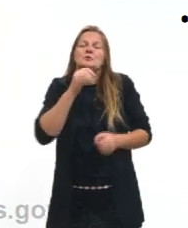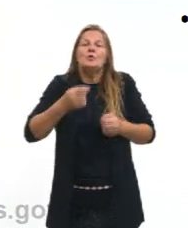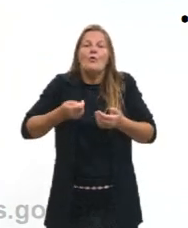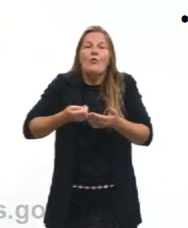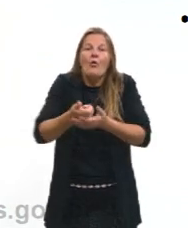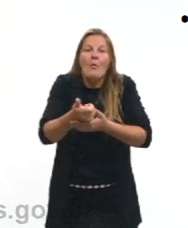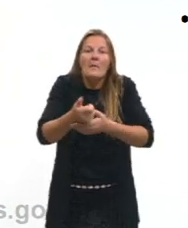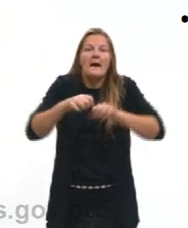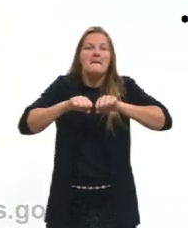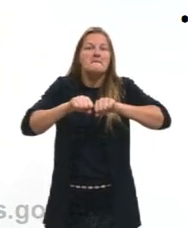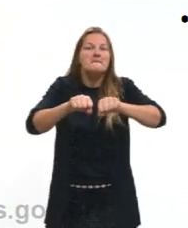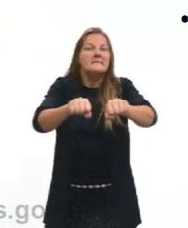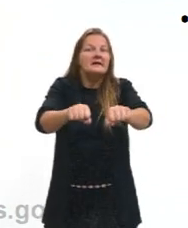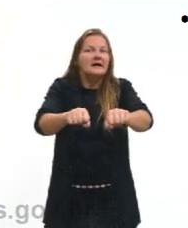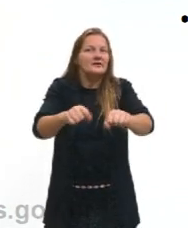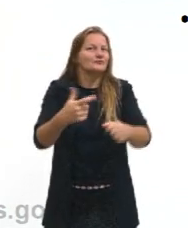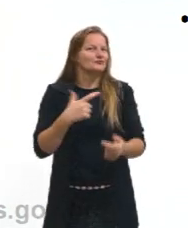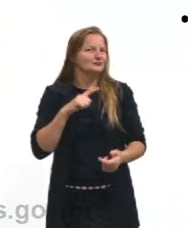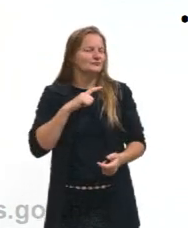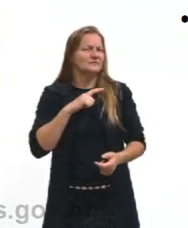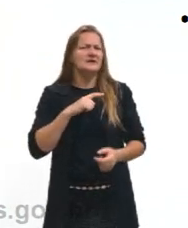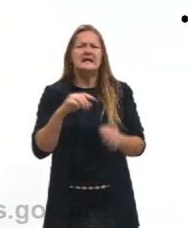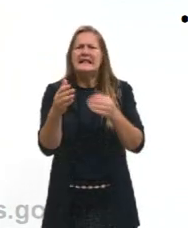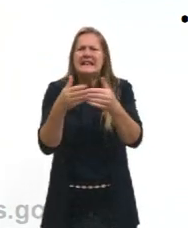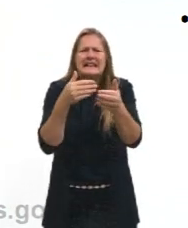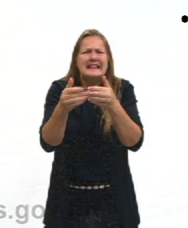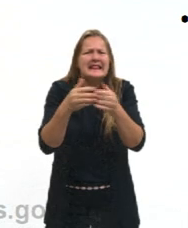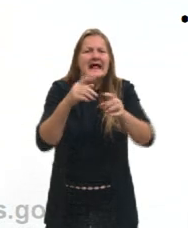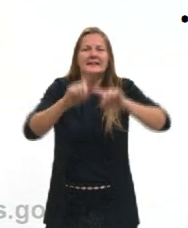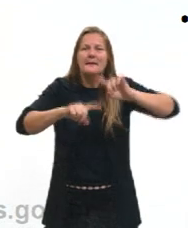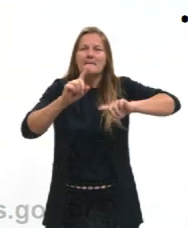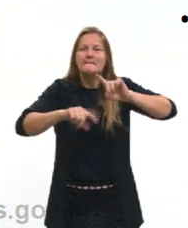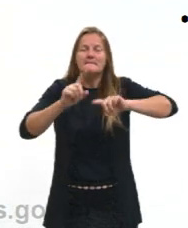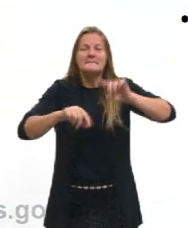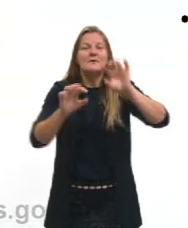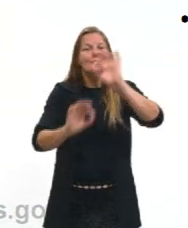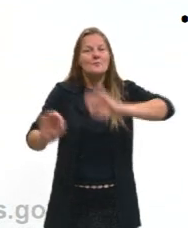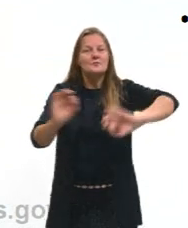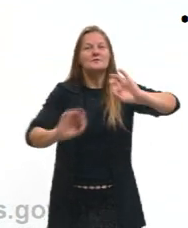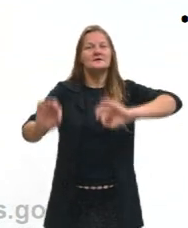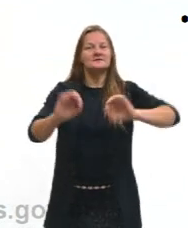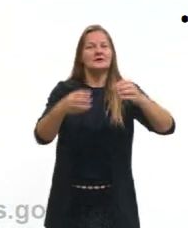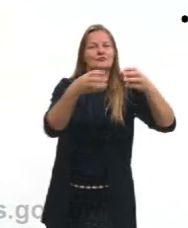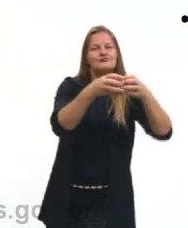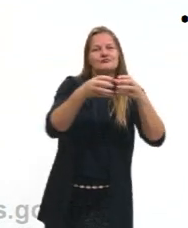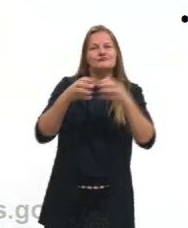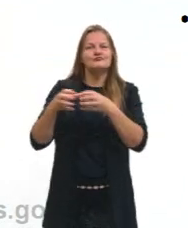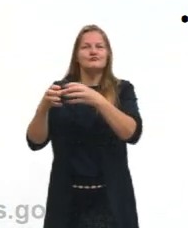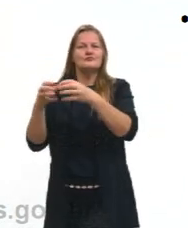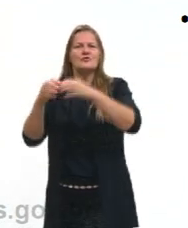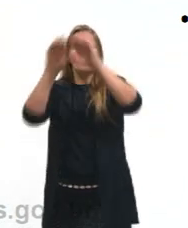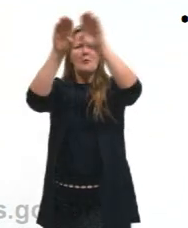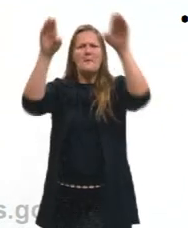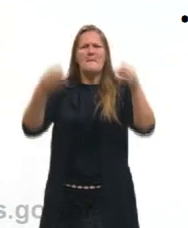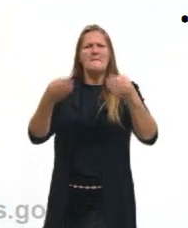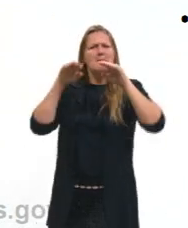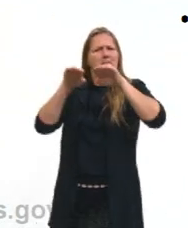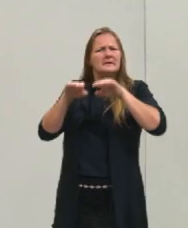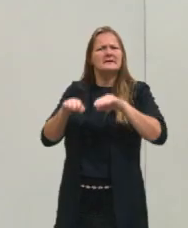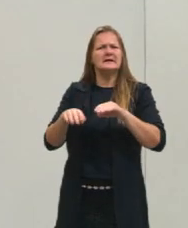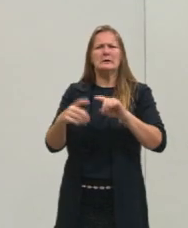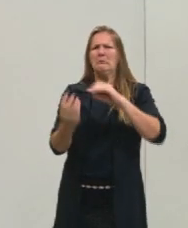Imagine você chegarem no supermercado que nenhum item tá organizado por categoria na prateleira tá tudo misturado